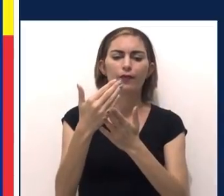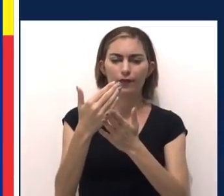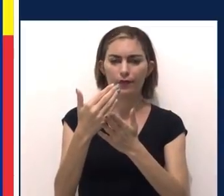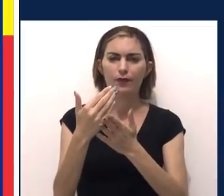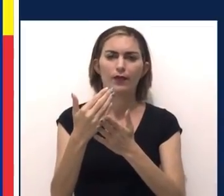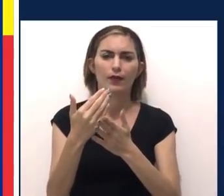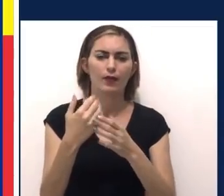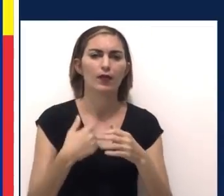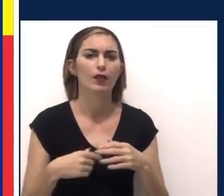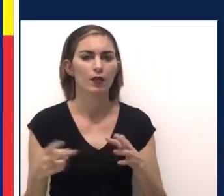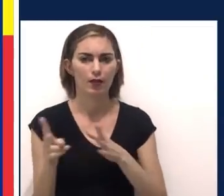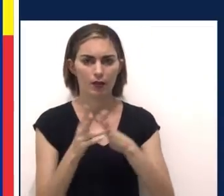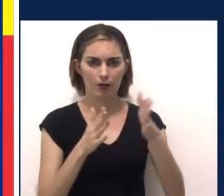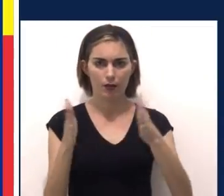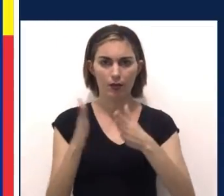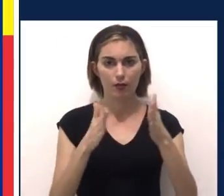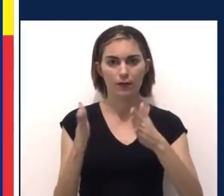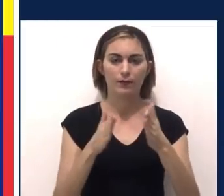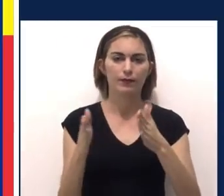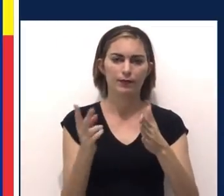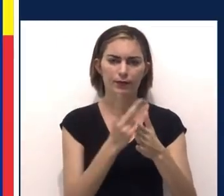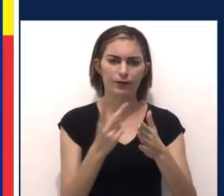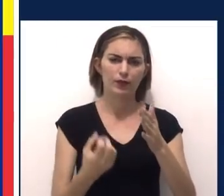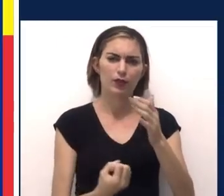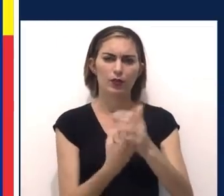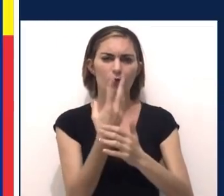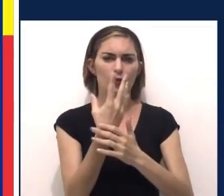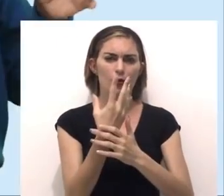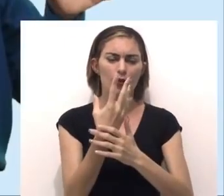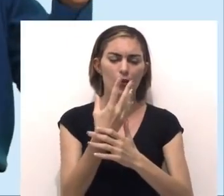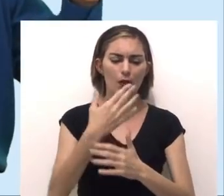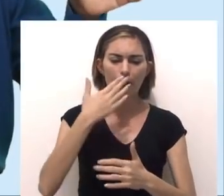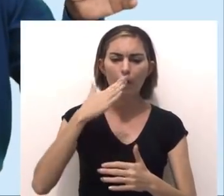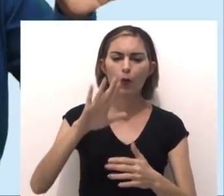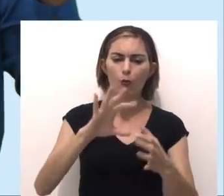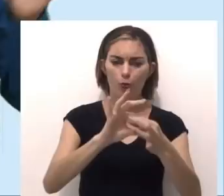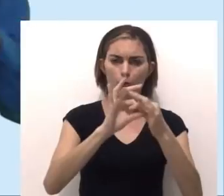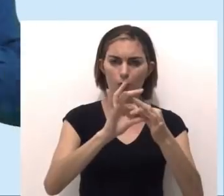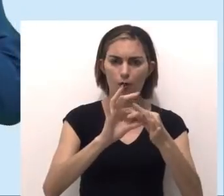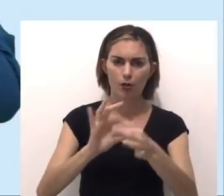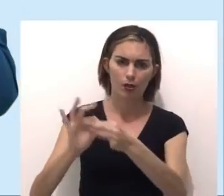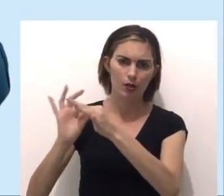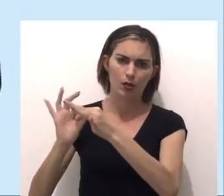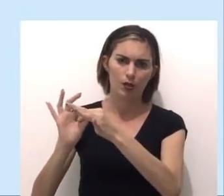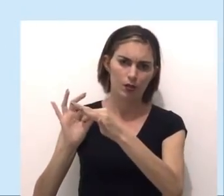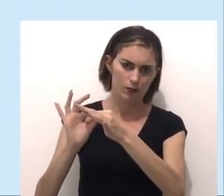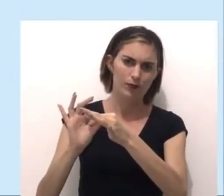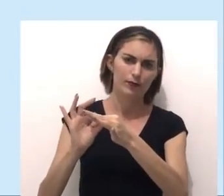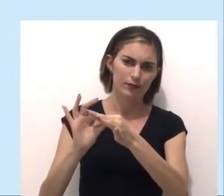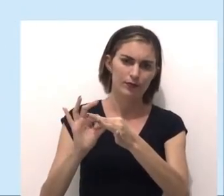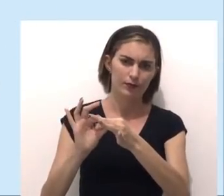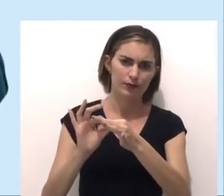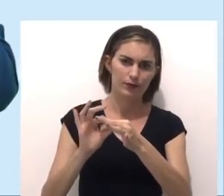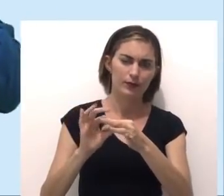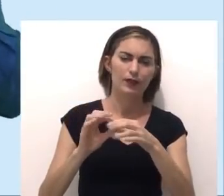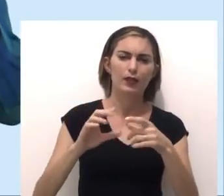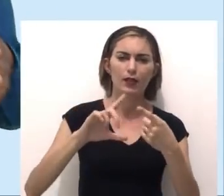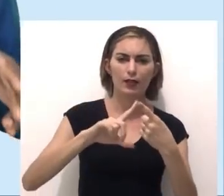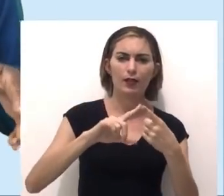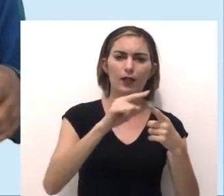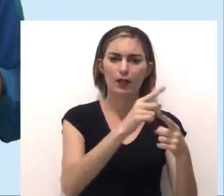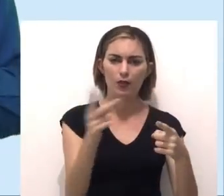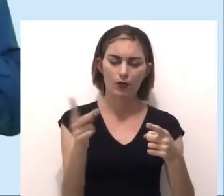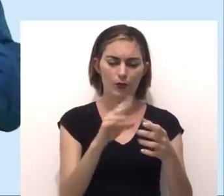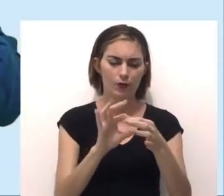União Ibérica, é isso. Ou seja, onde vai haver a junção de quê? A união entre o reino de